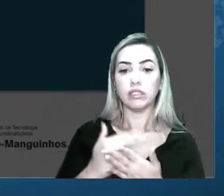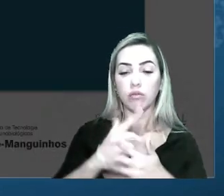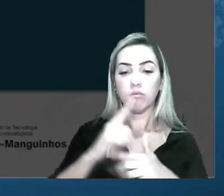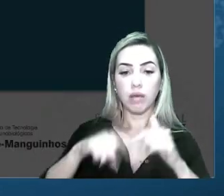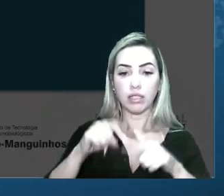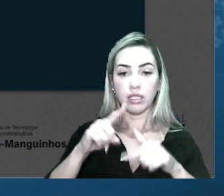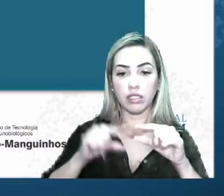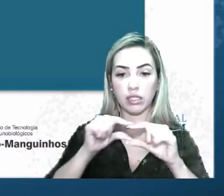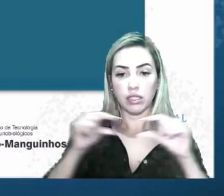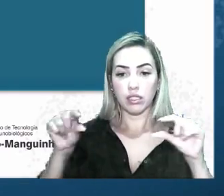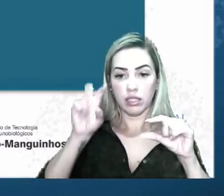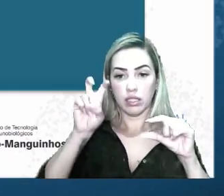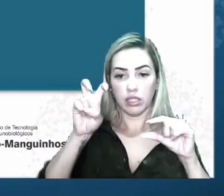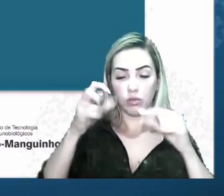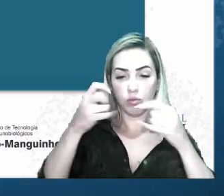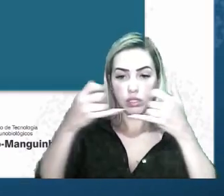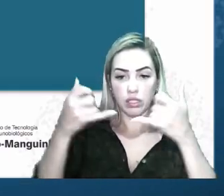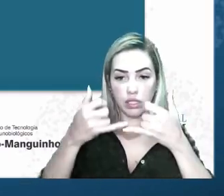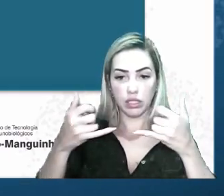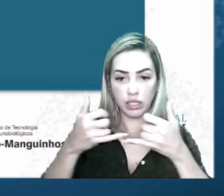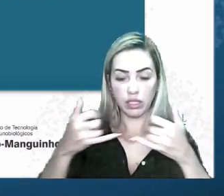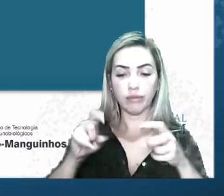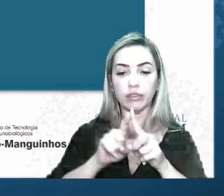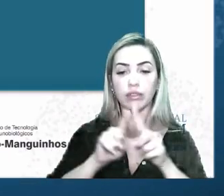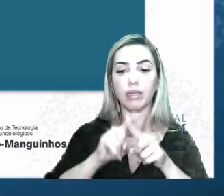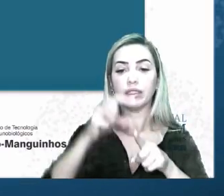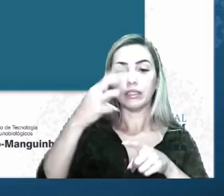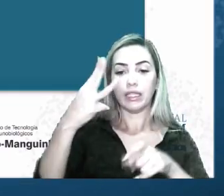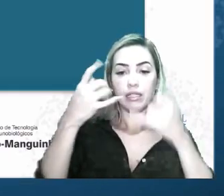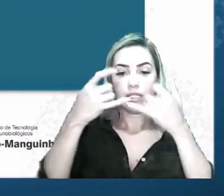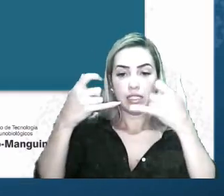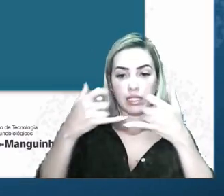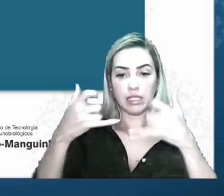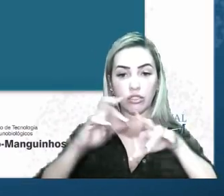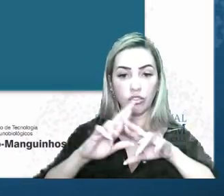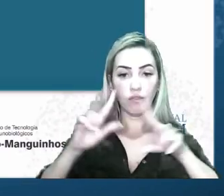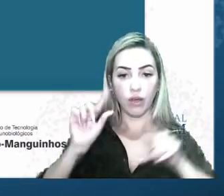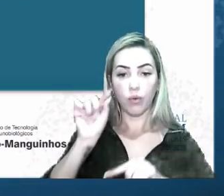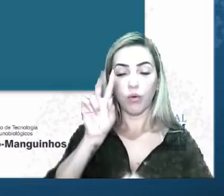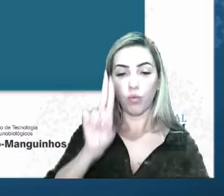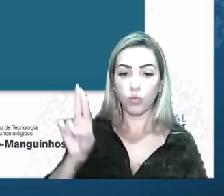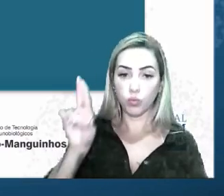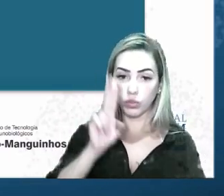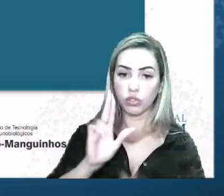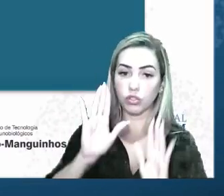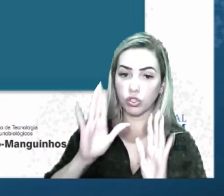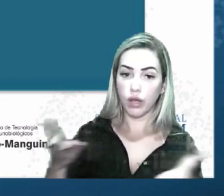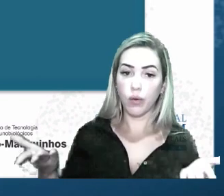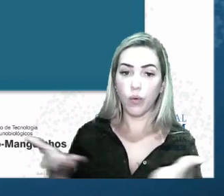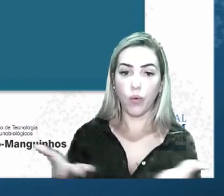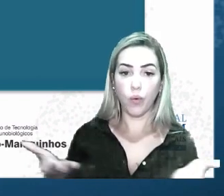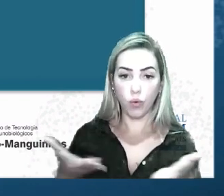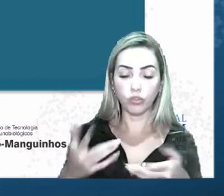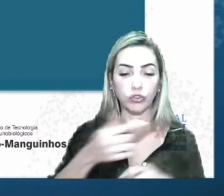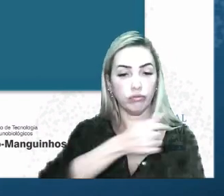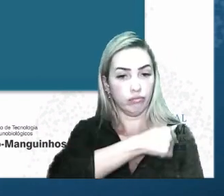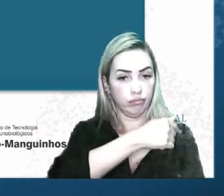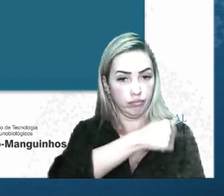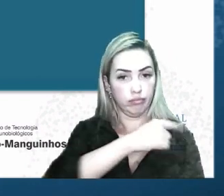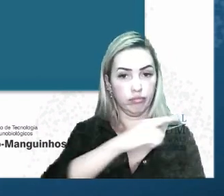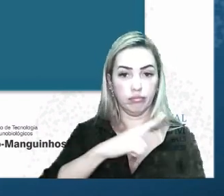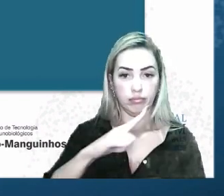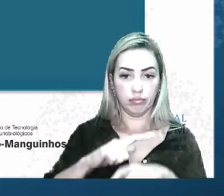e 3' diferenciados daqueles que vêm sendo usados atualmente nas vacinas, e que